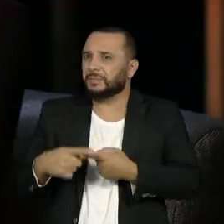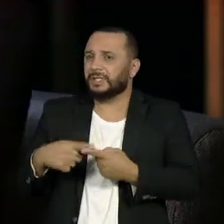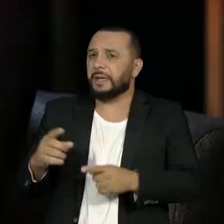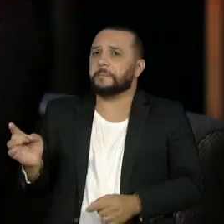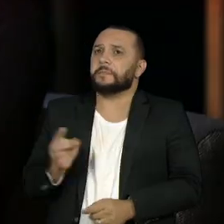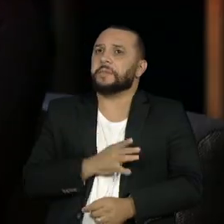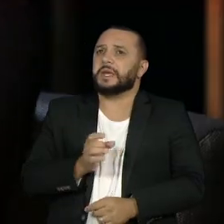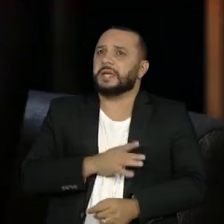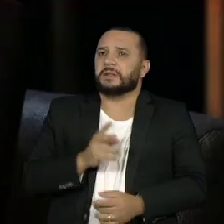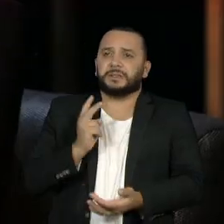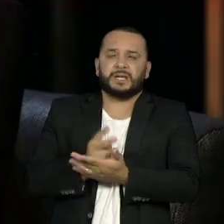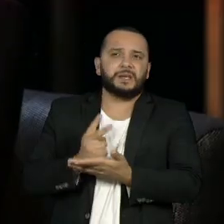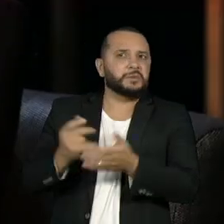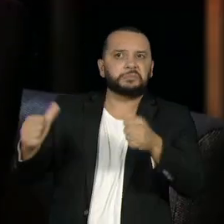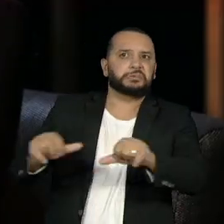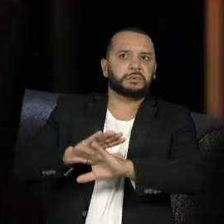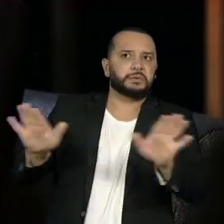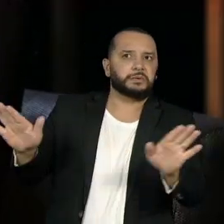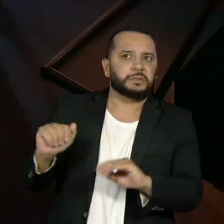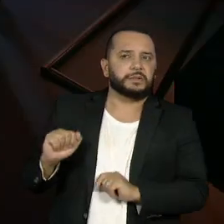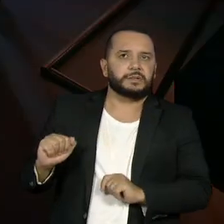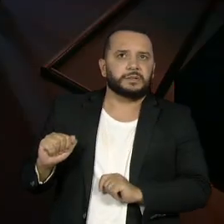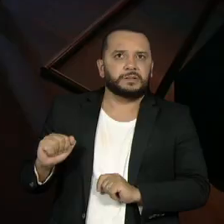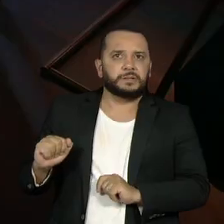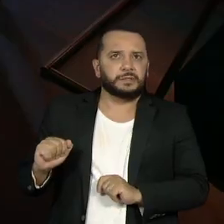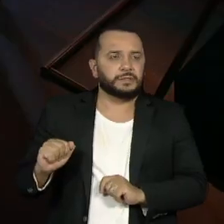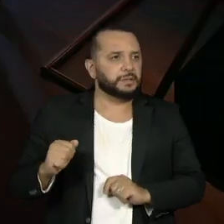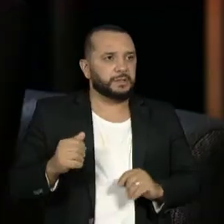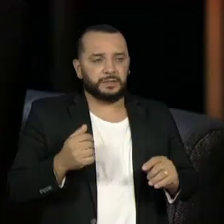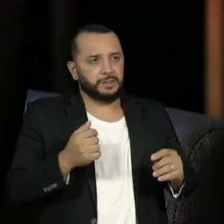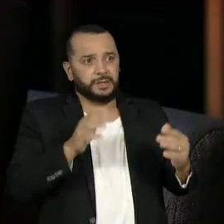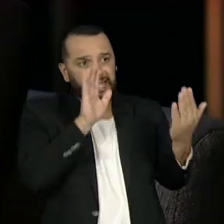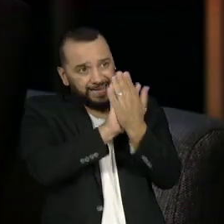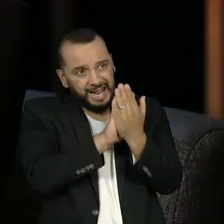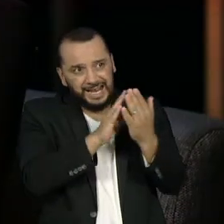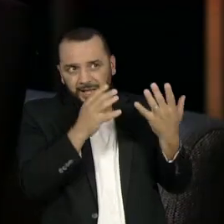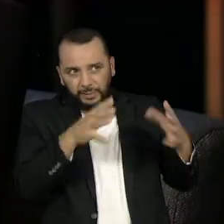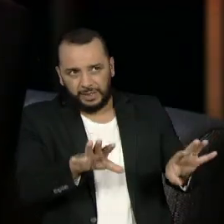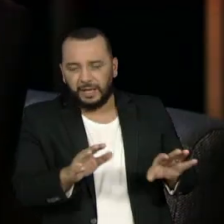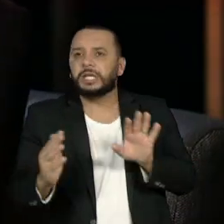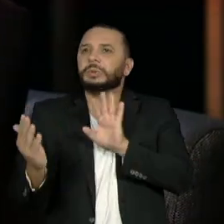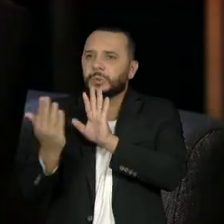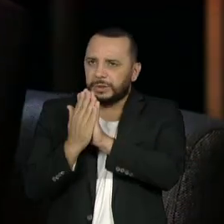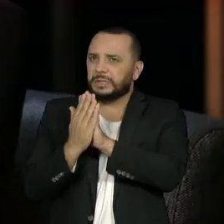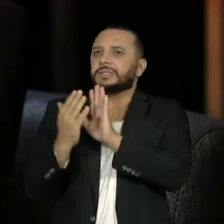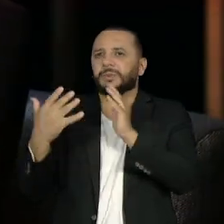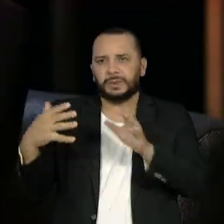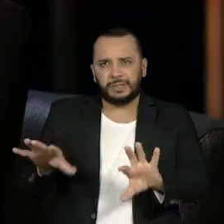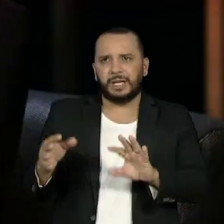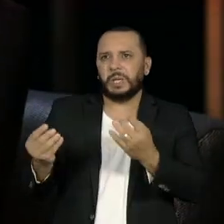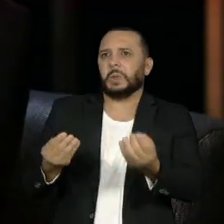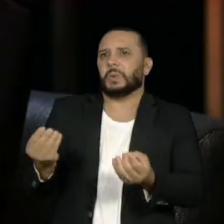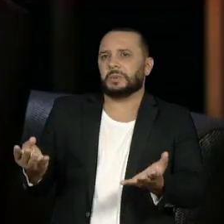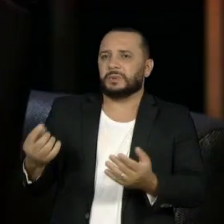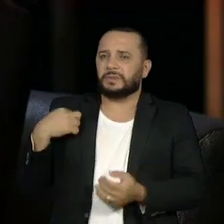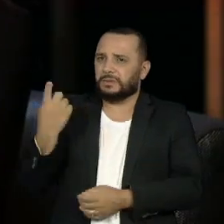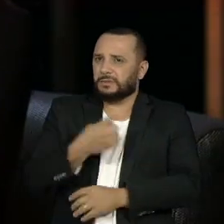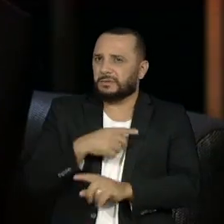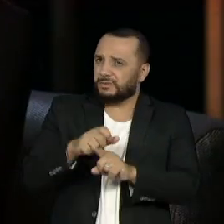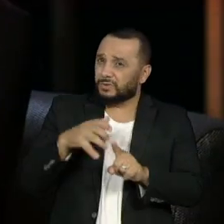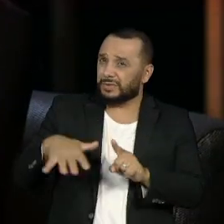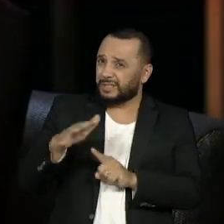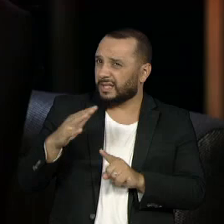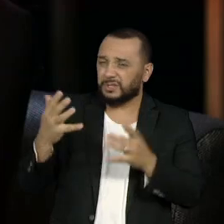medo é sempre a suspensão não queria encarar não querem encarar Porque nós não somos só a sociedade